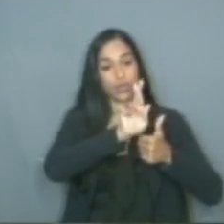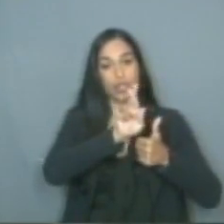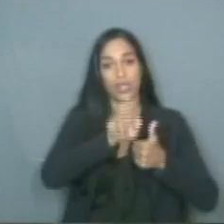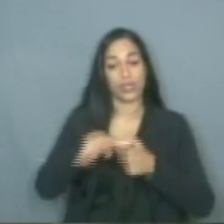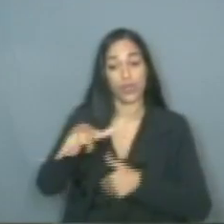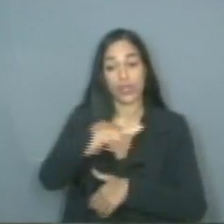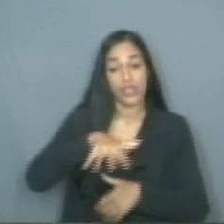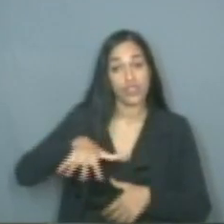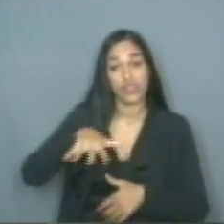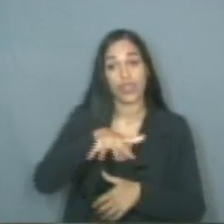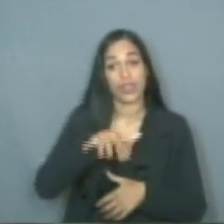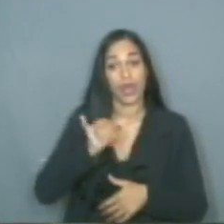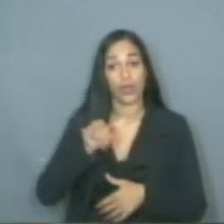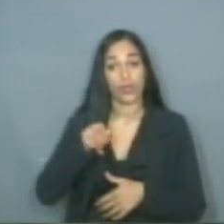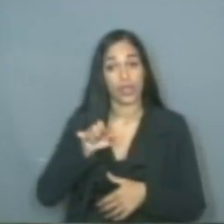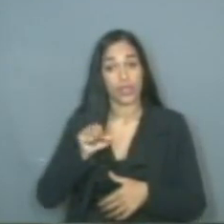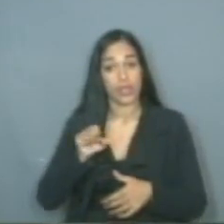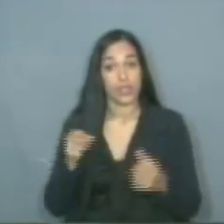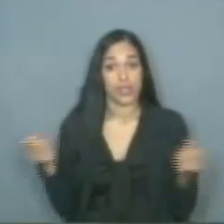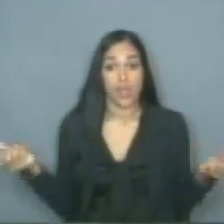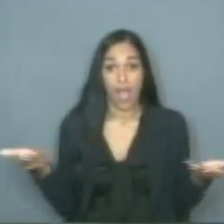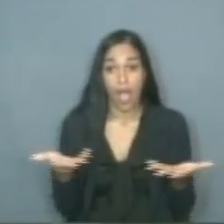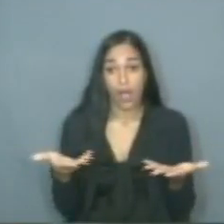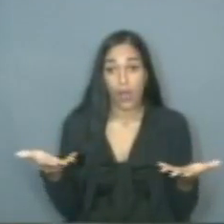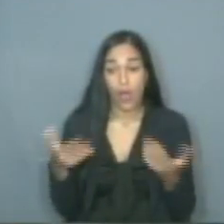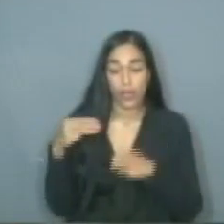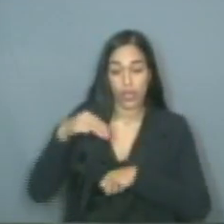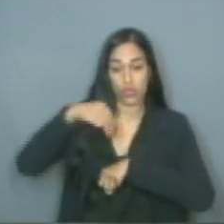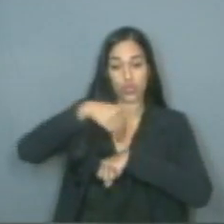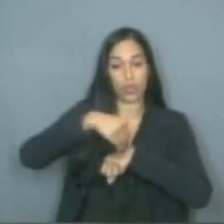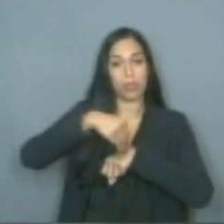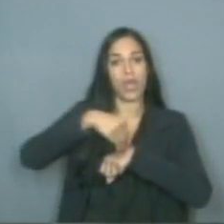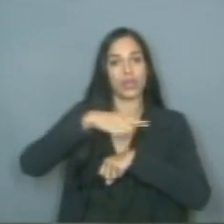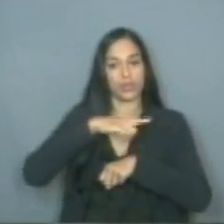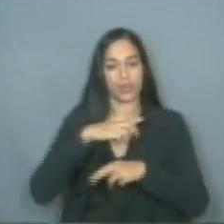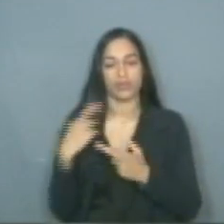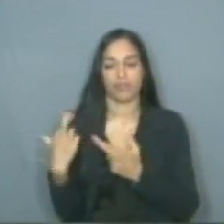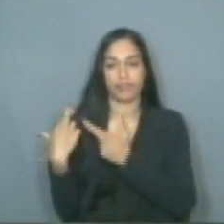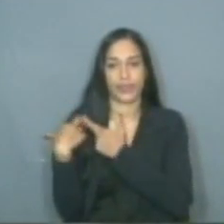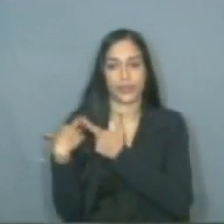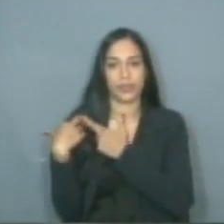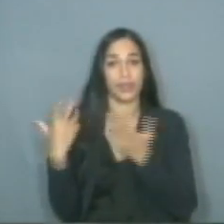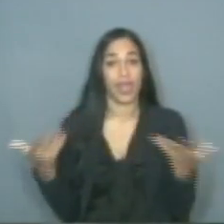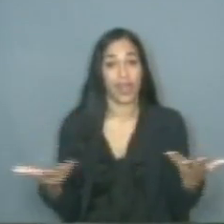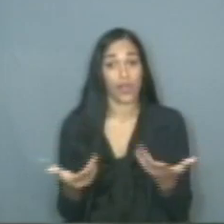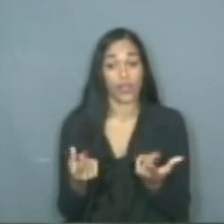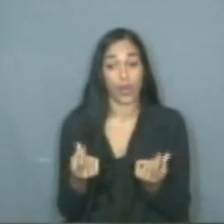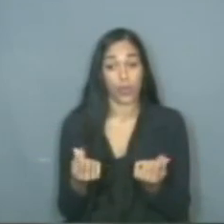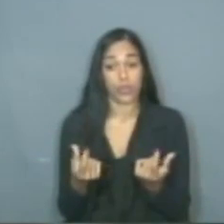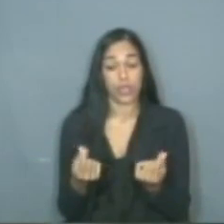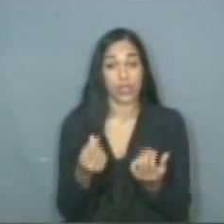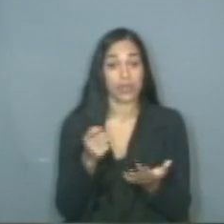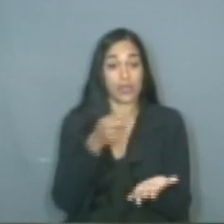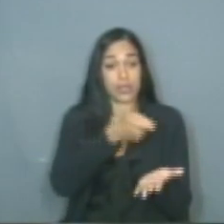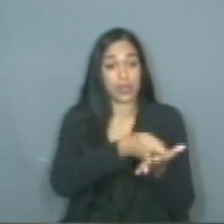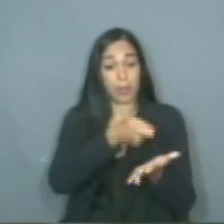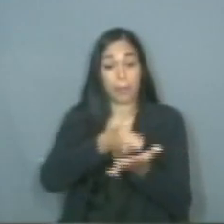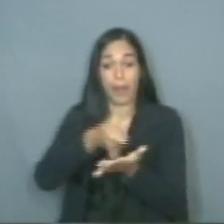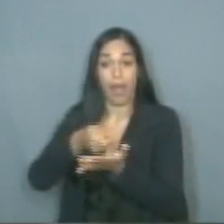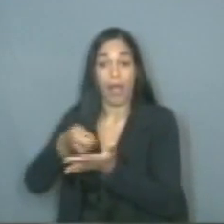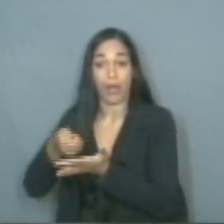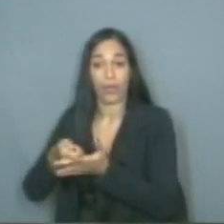investigando. Agora que os culpados estão sendo punidos. Agora que o dinheiro está sendo devolvido para